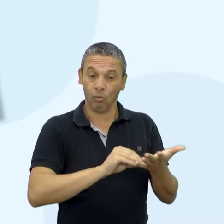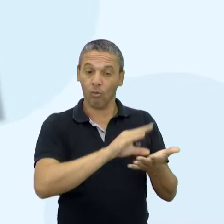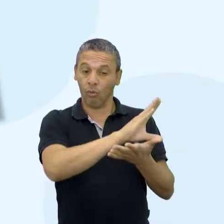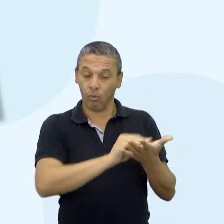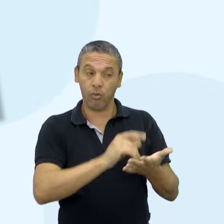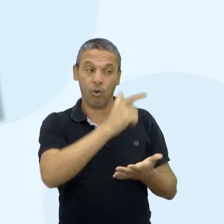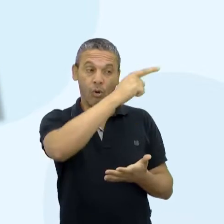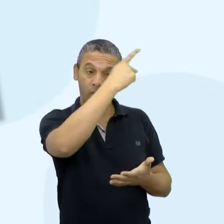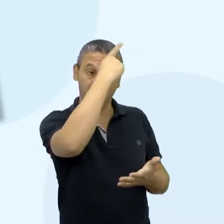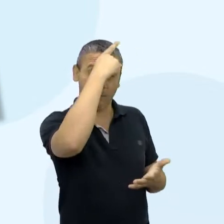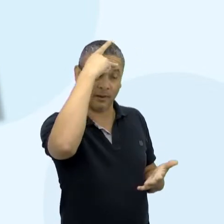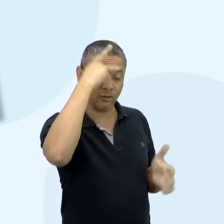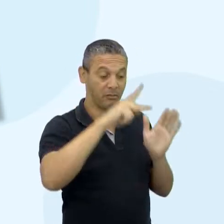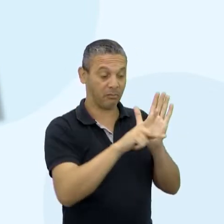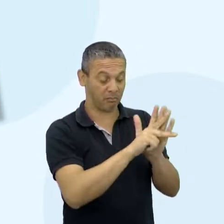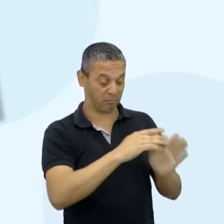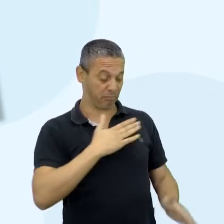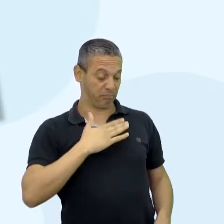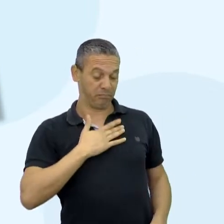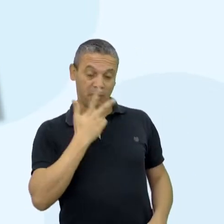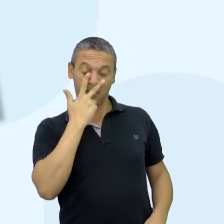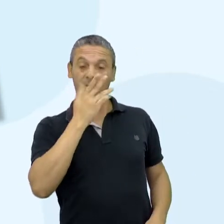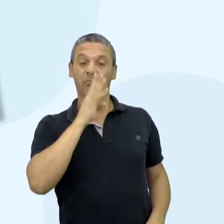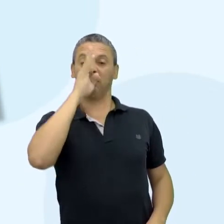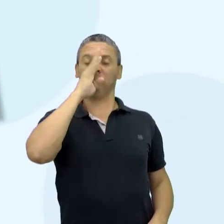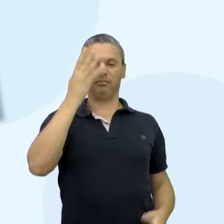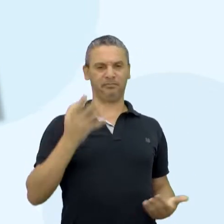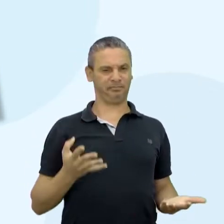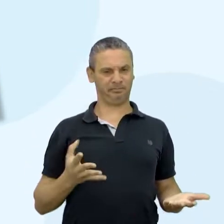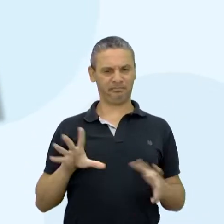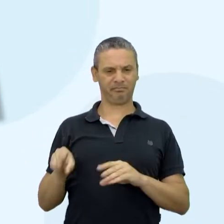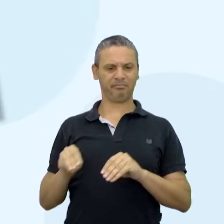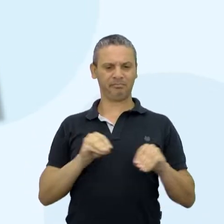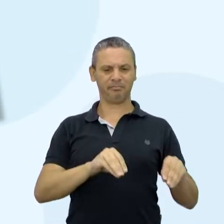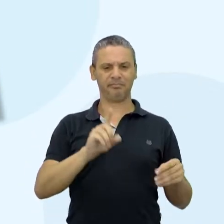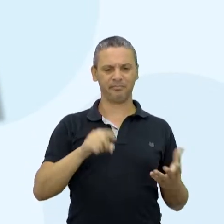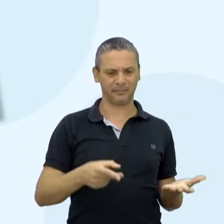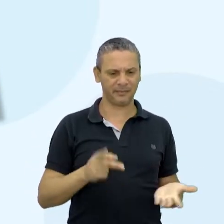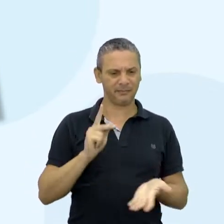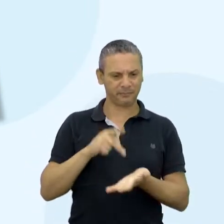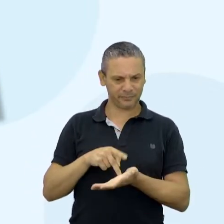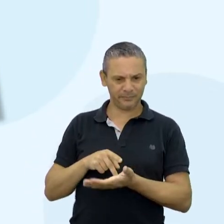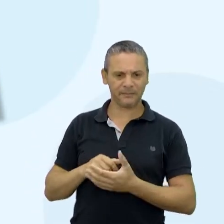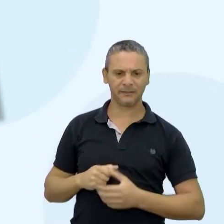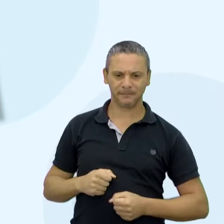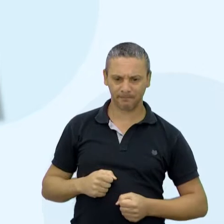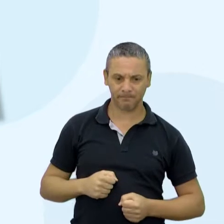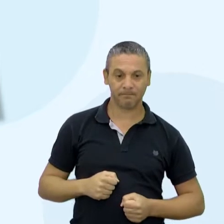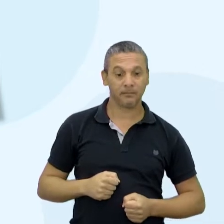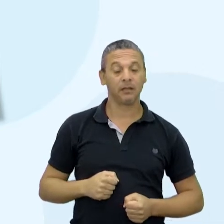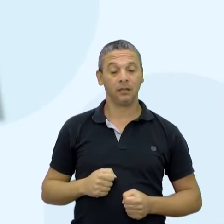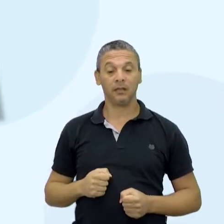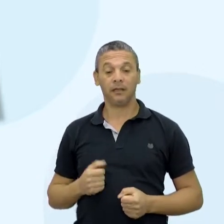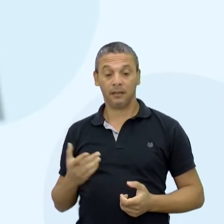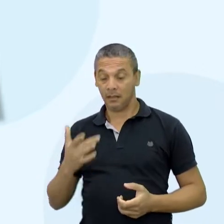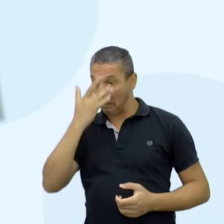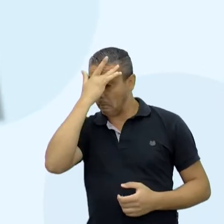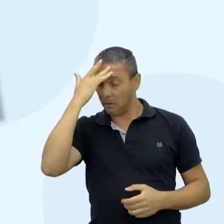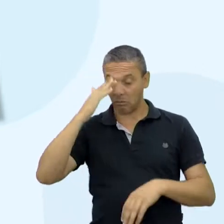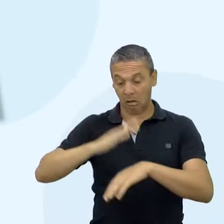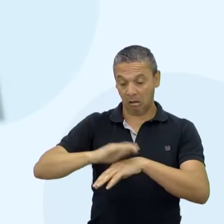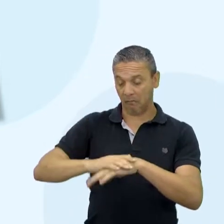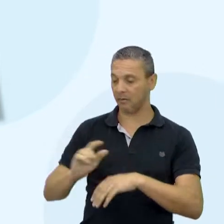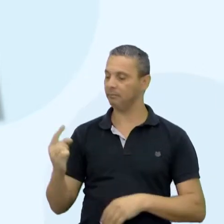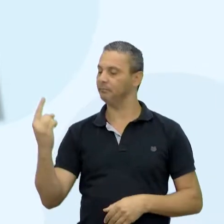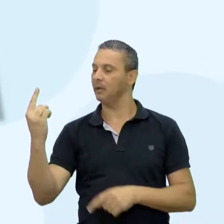de outra pessoa como se fosse de sua própria autoria. Prof. Fernanda, você termina para mim? Apresentação que alguém faz